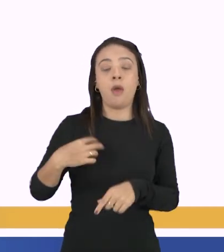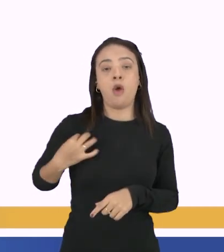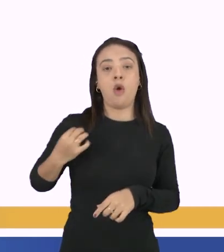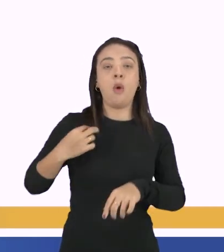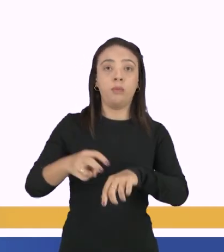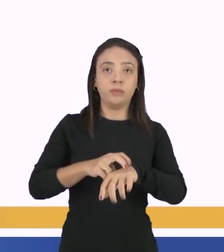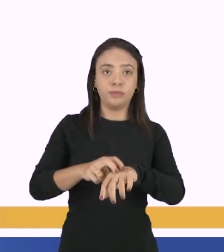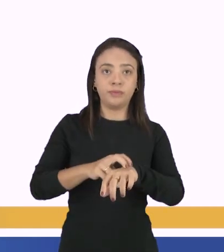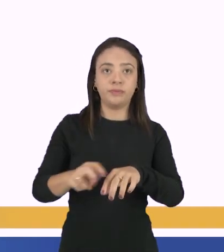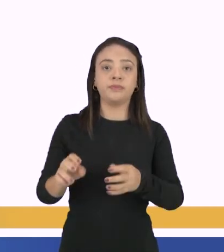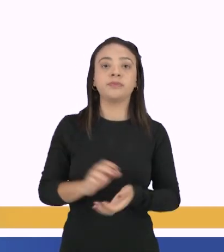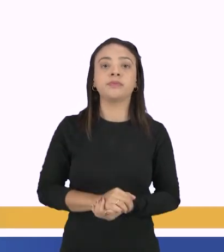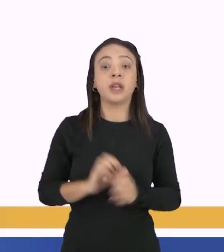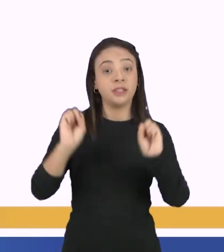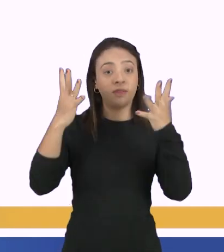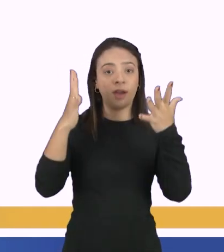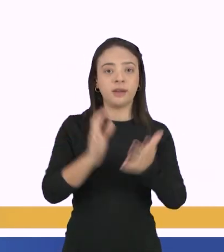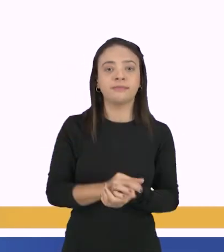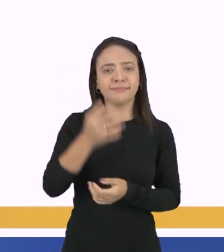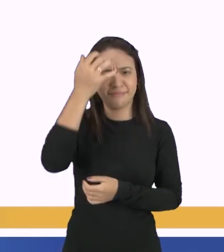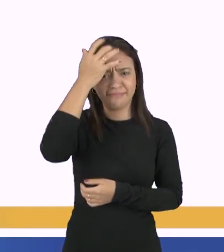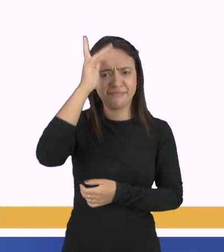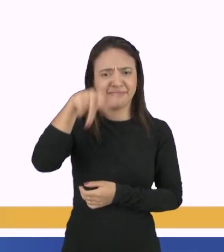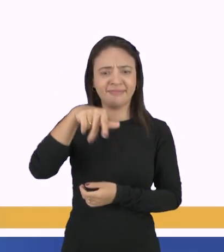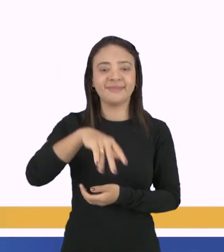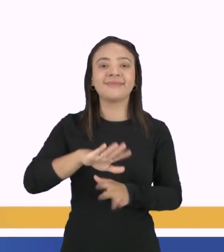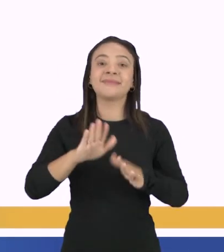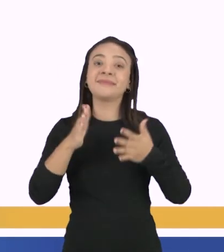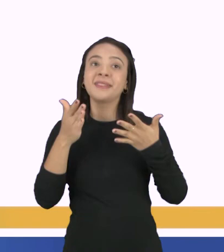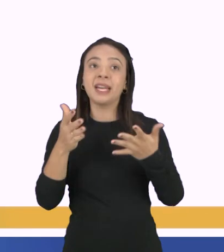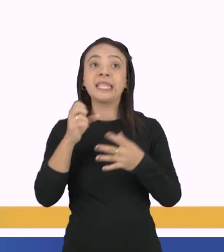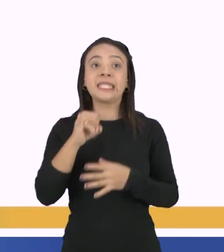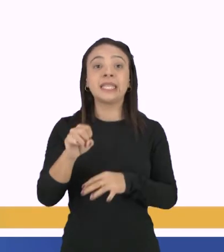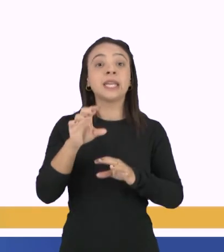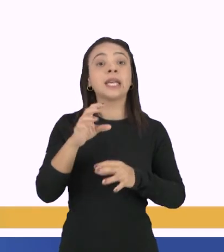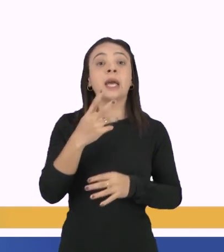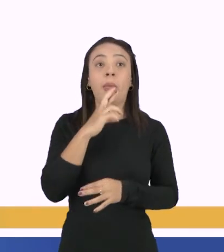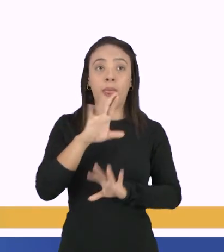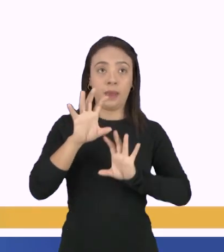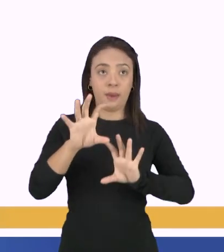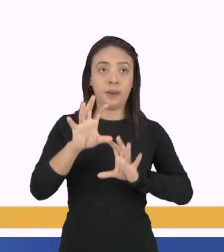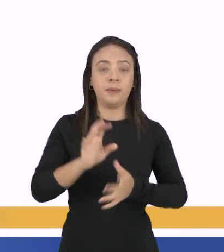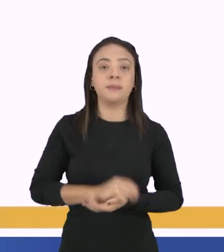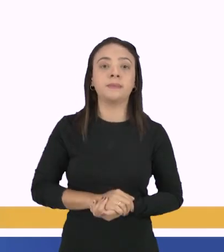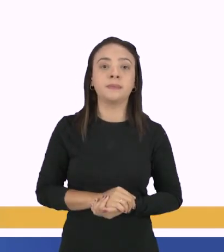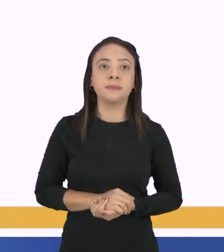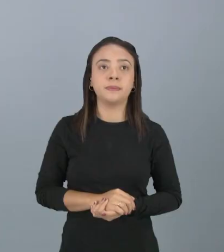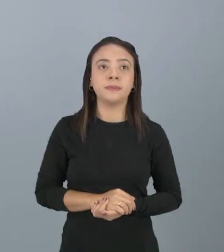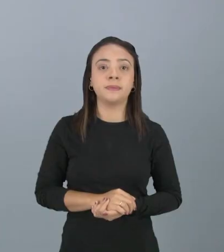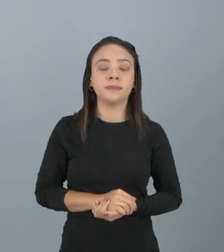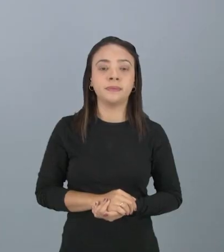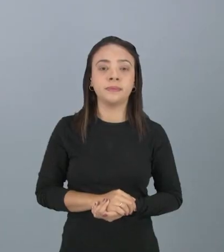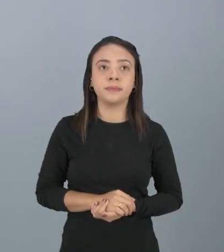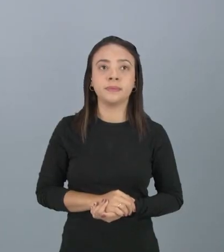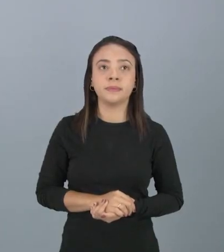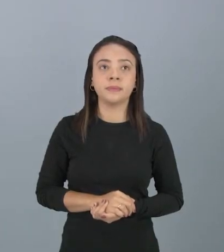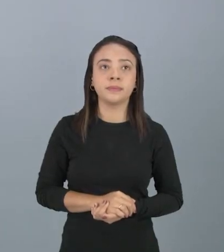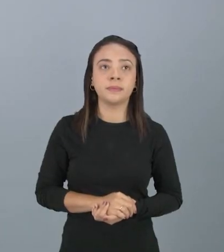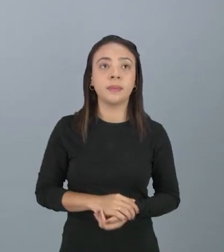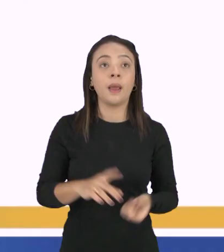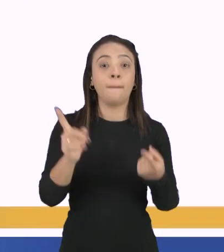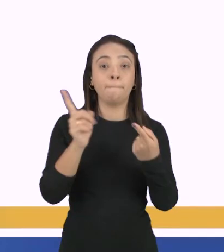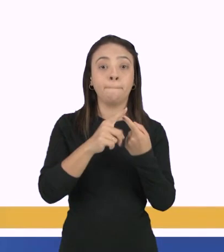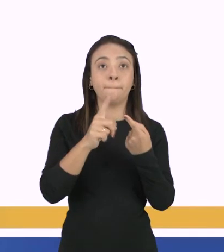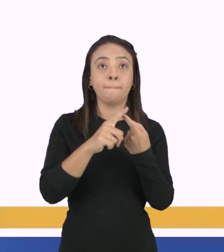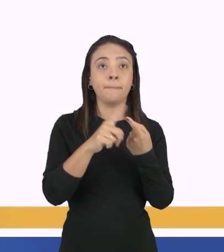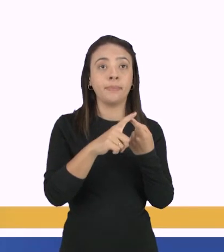de comemoração. Tá fácil, né? Ok, então se vocês responderam aí, acertou. Então, na primeira, disse que